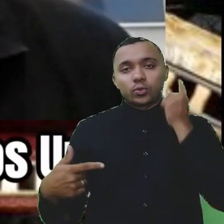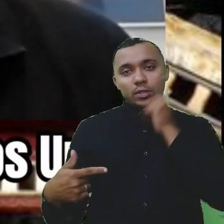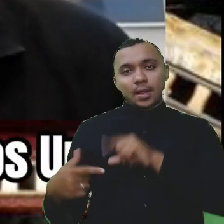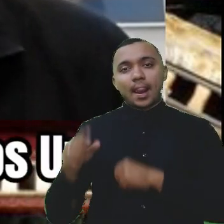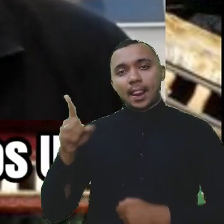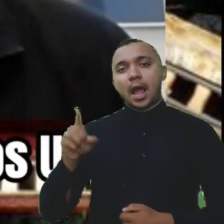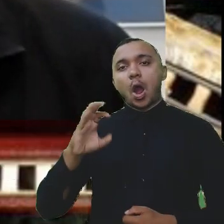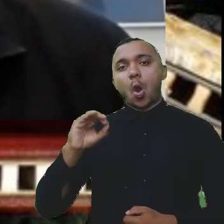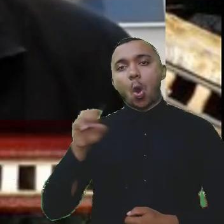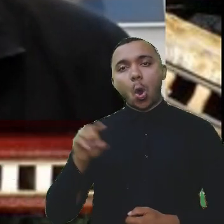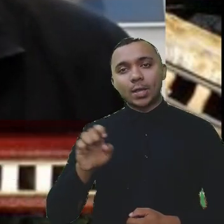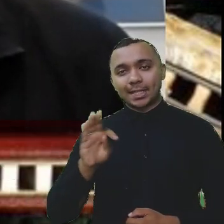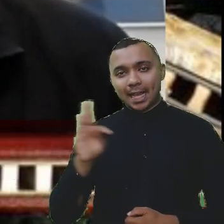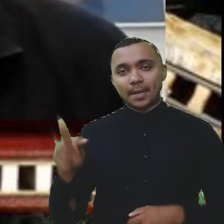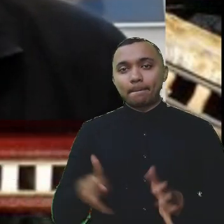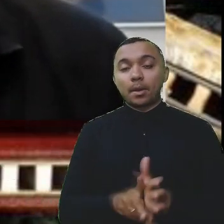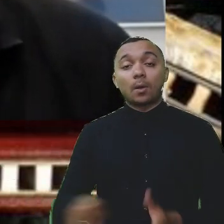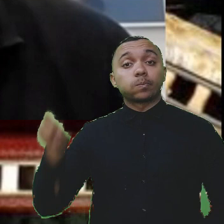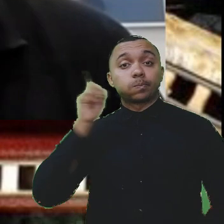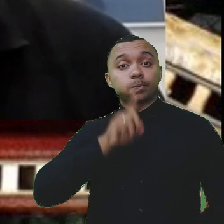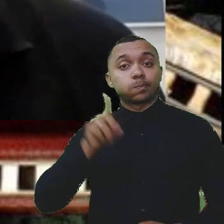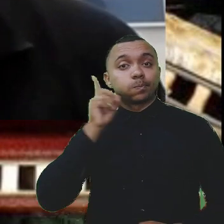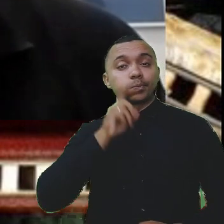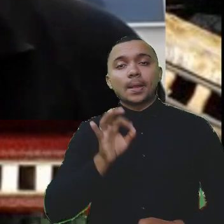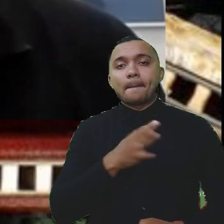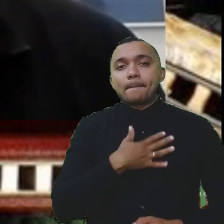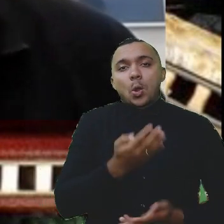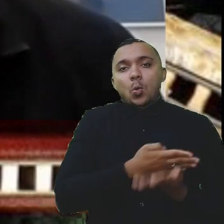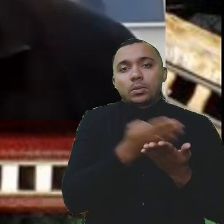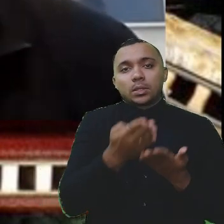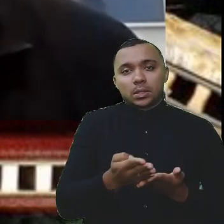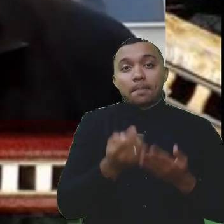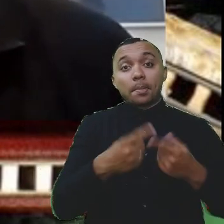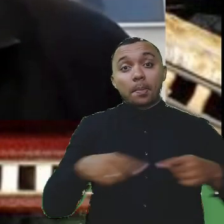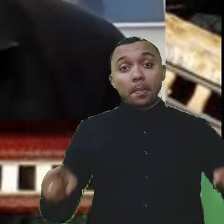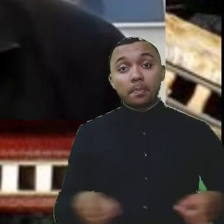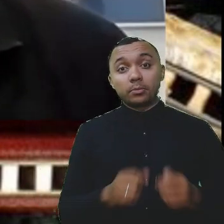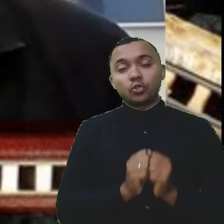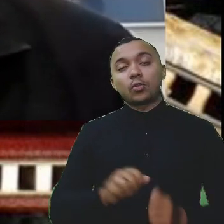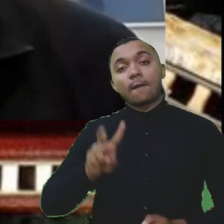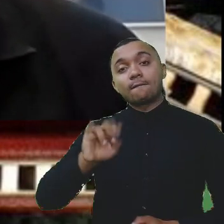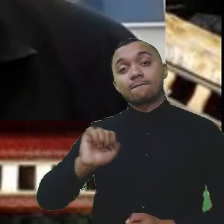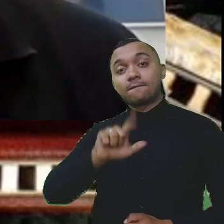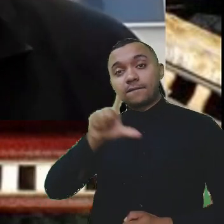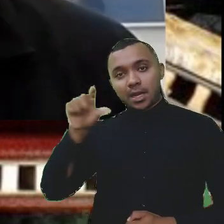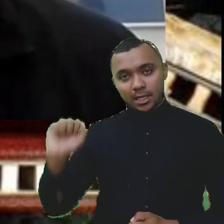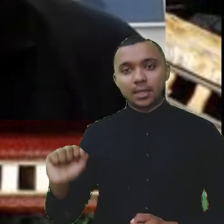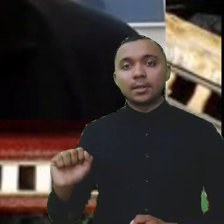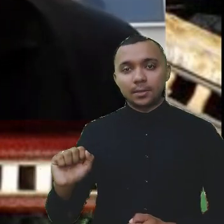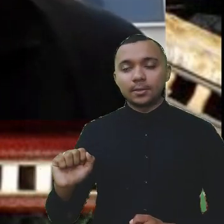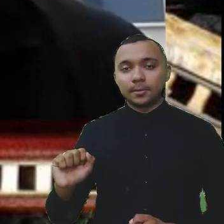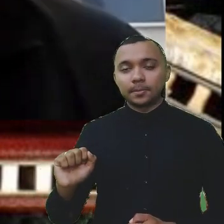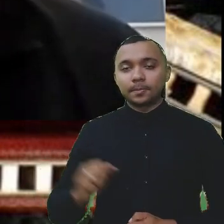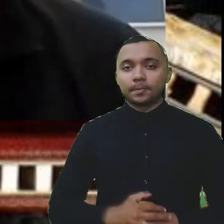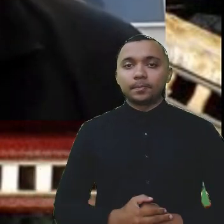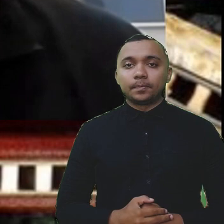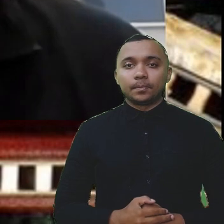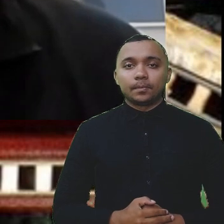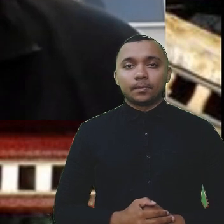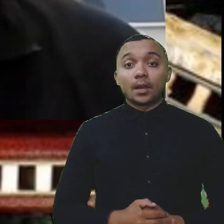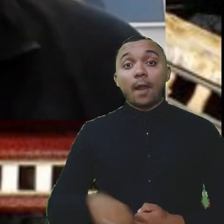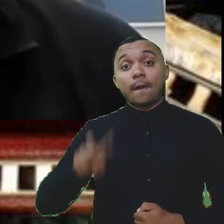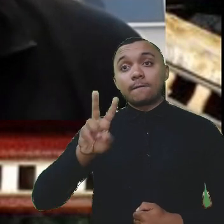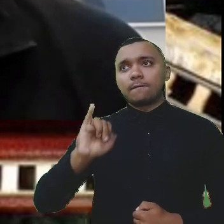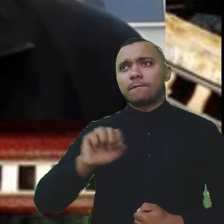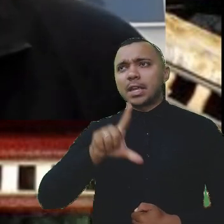OSESP para os Estados Unidos, eu toquei o concerto do Vila Lobos na excursão do OSESP tocando, pô. Tocar Vila